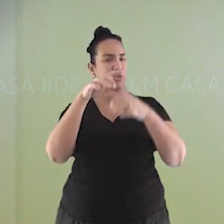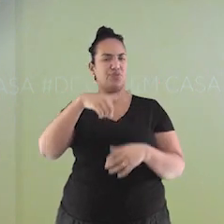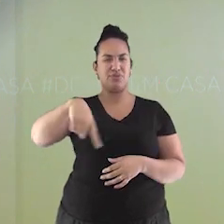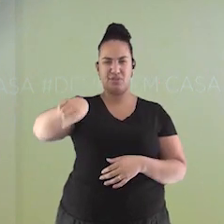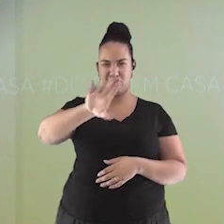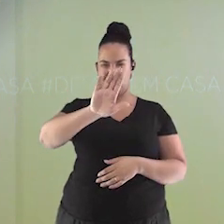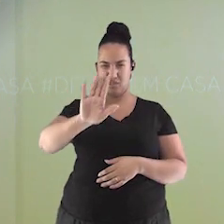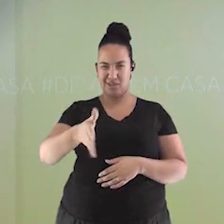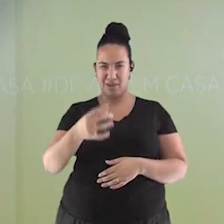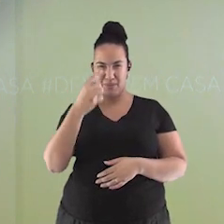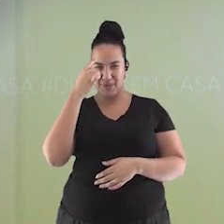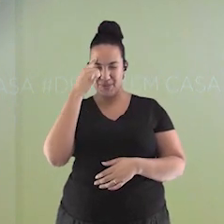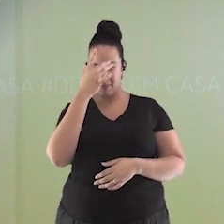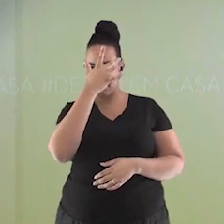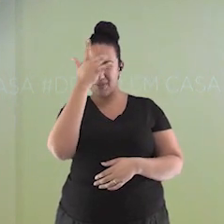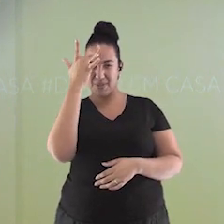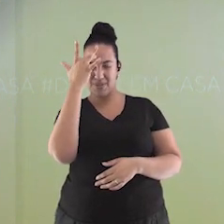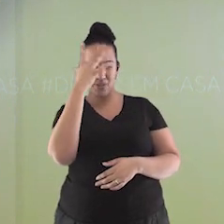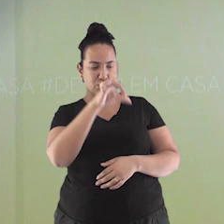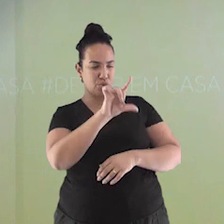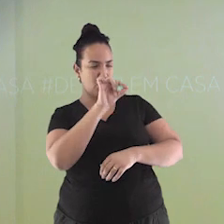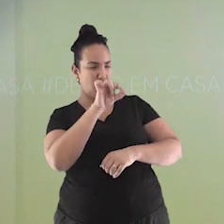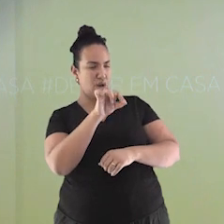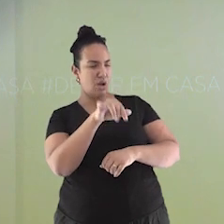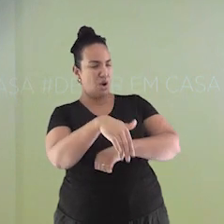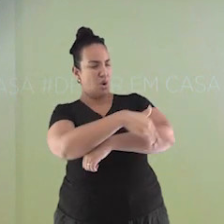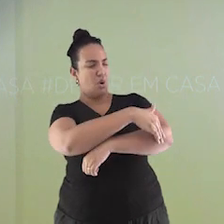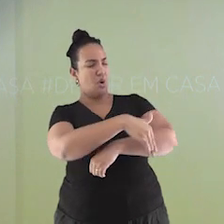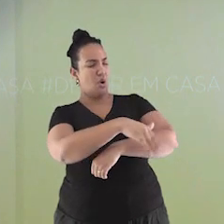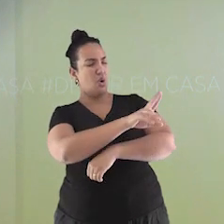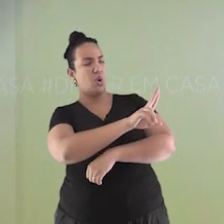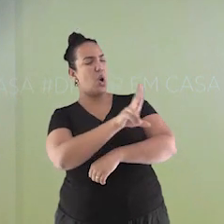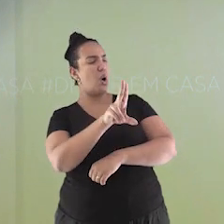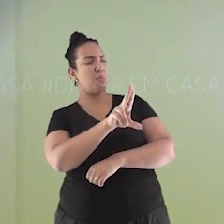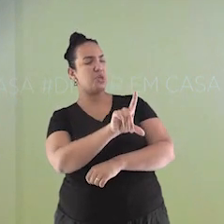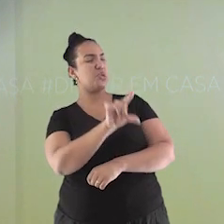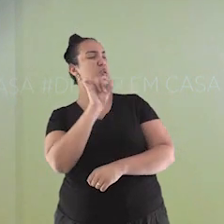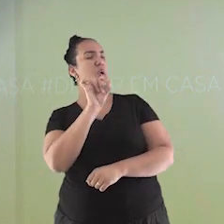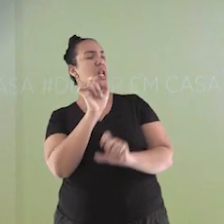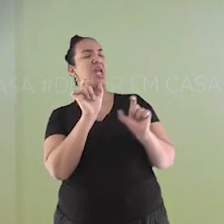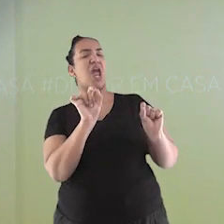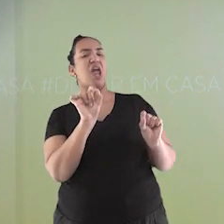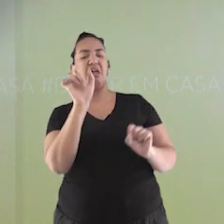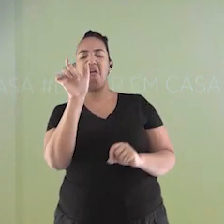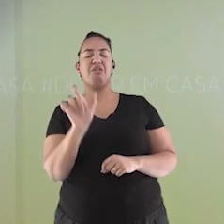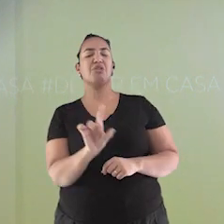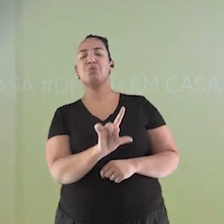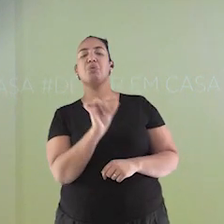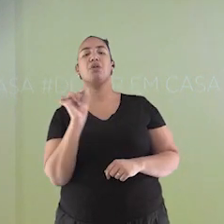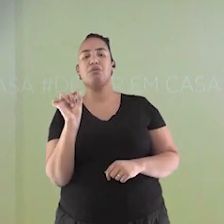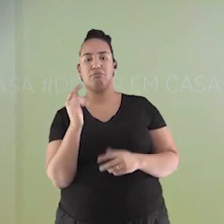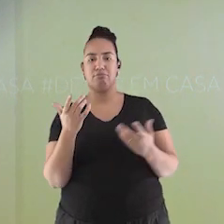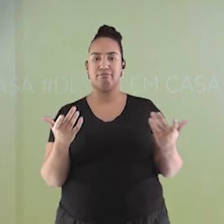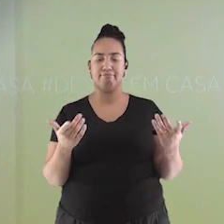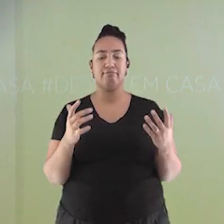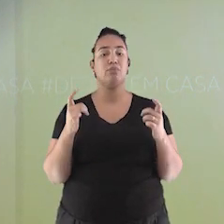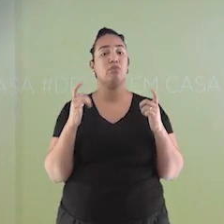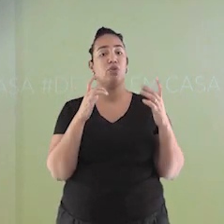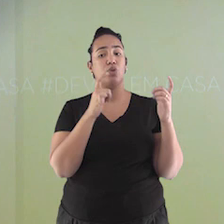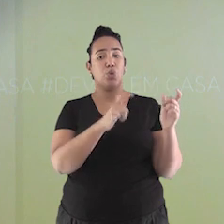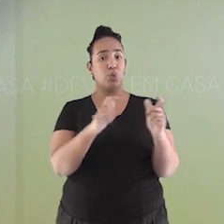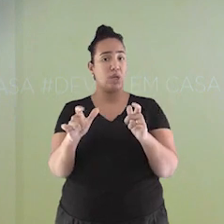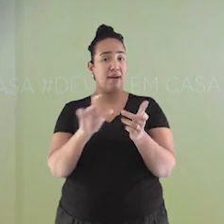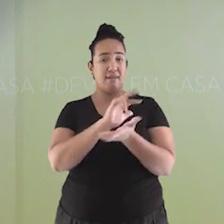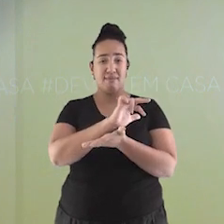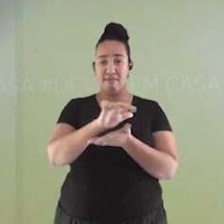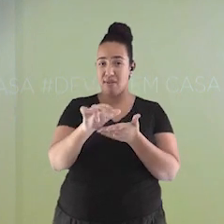para pensar em quem escolhe os nomes dos lugares onde você vai? Todos os lugares aonde nós vamos